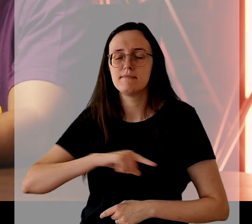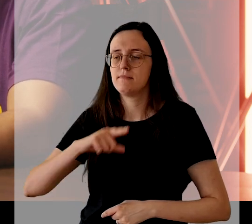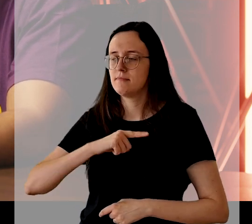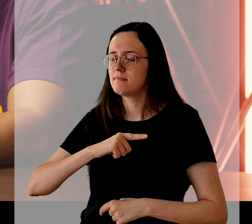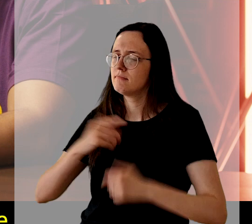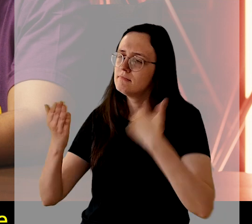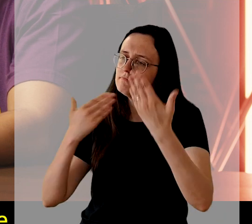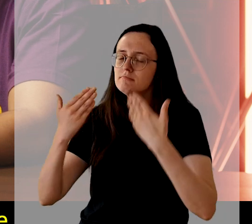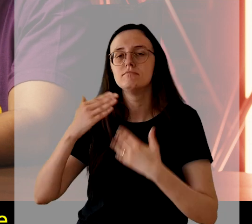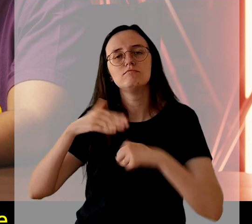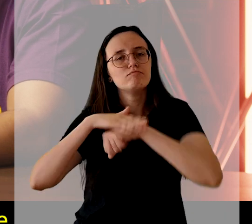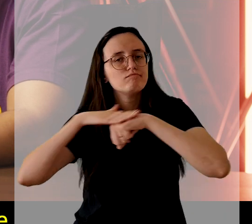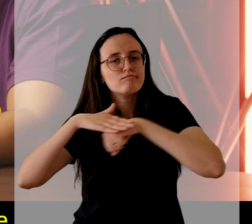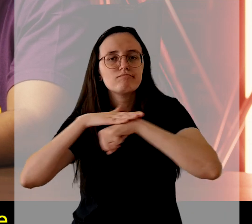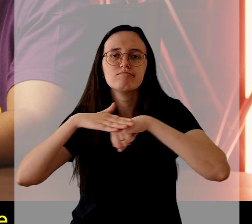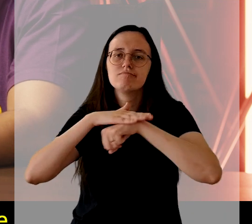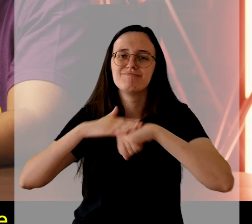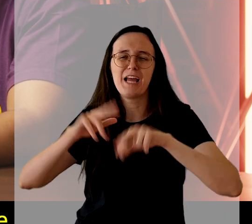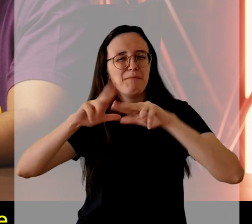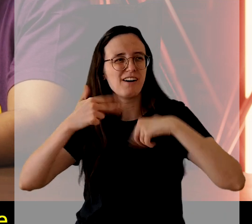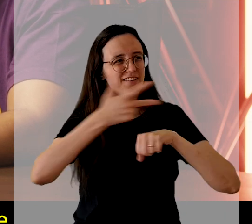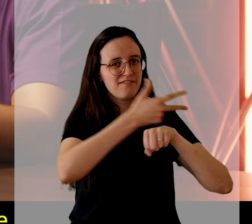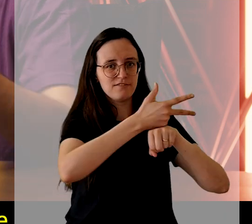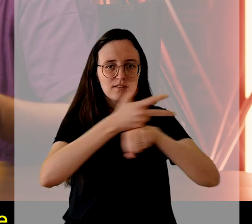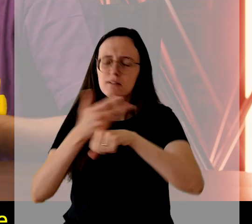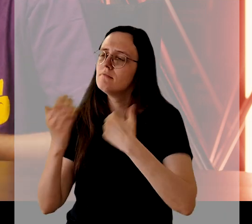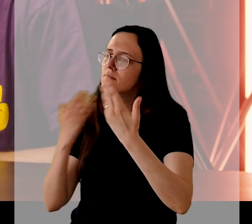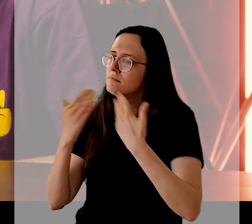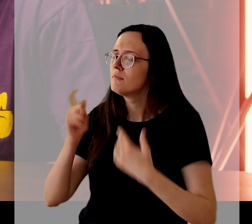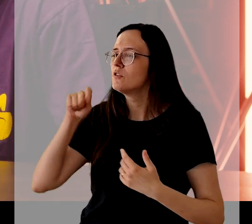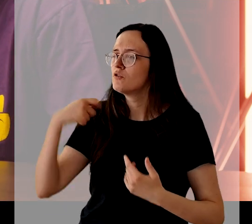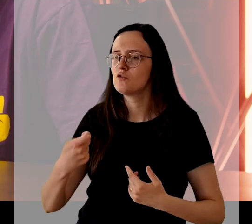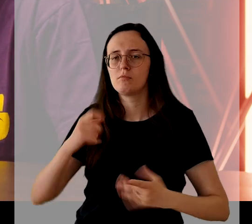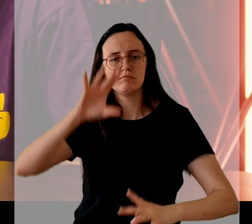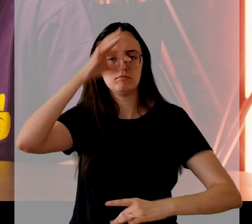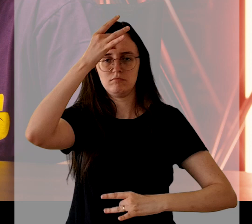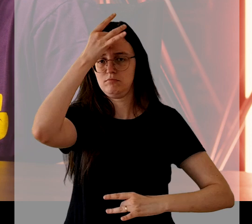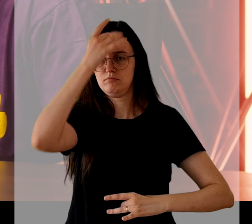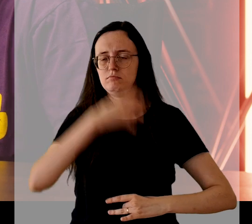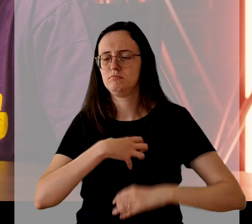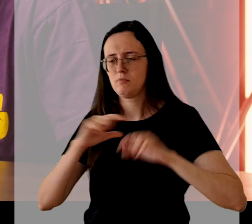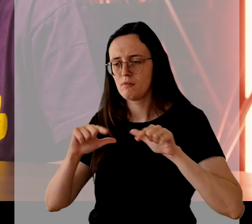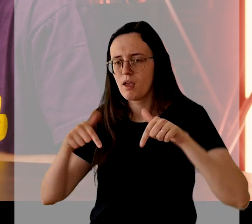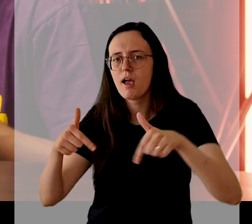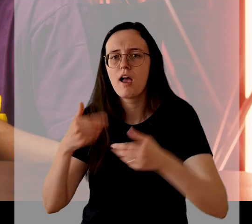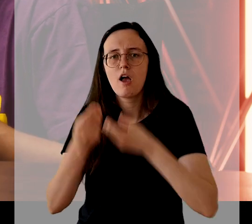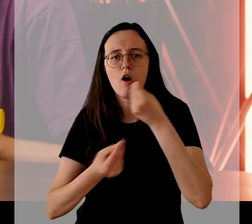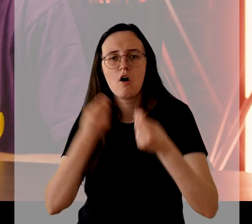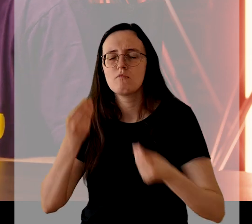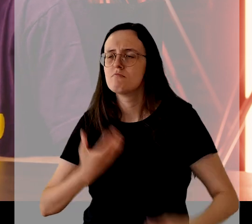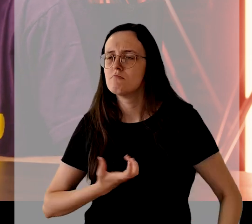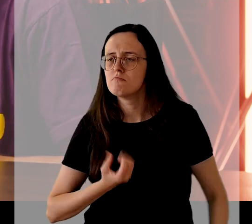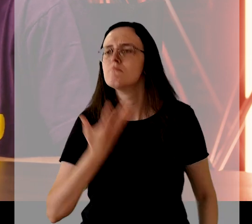com a atuação, trocando muita ideia sobre questões que vão de frente com a própria interpretação, assim, né?